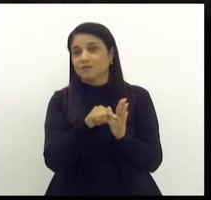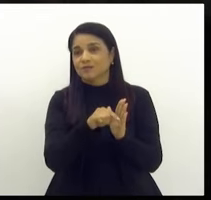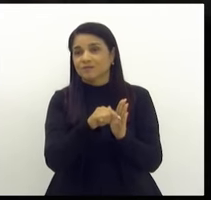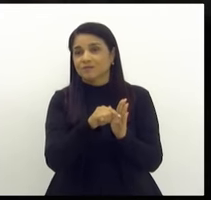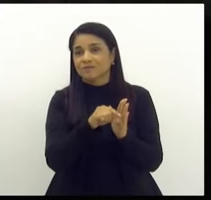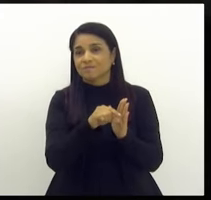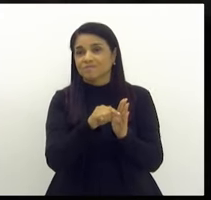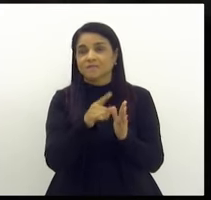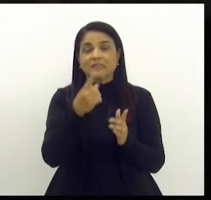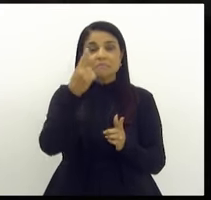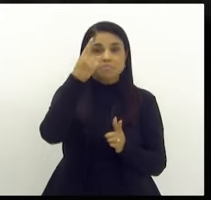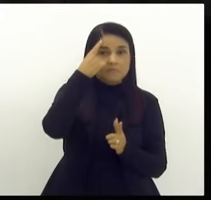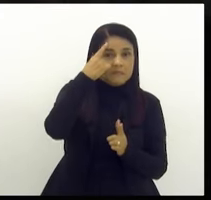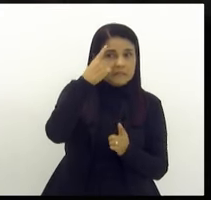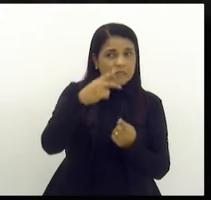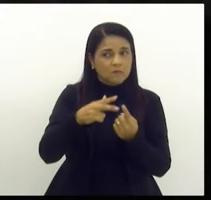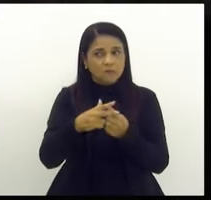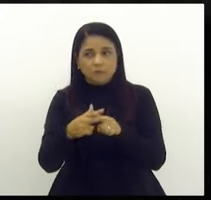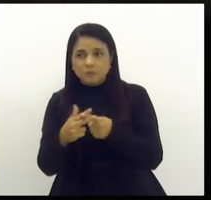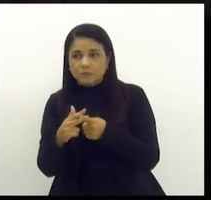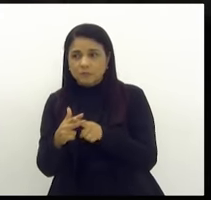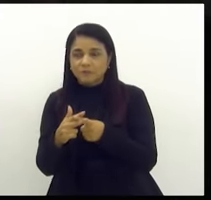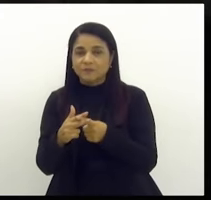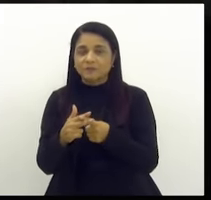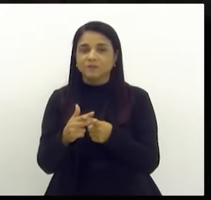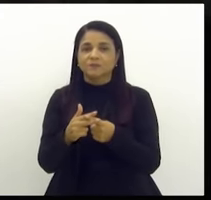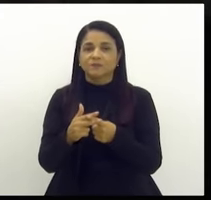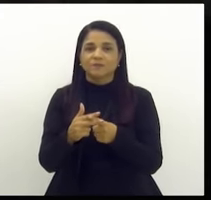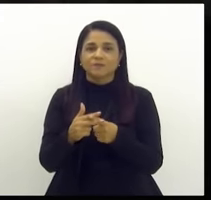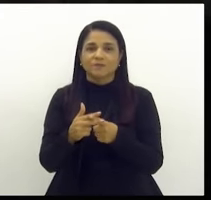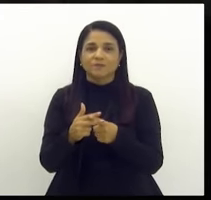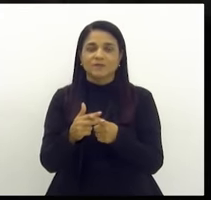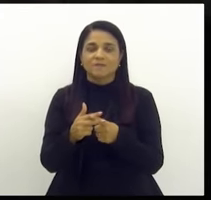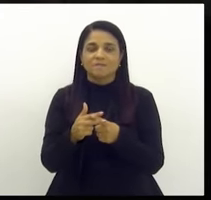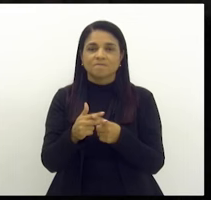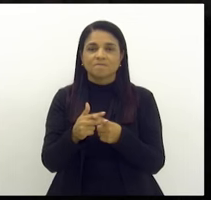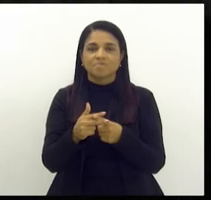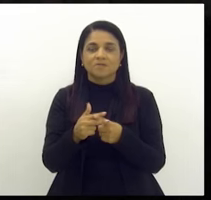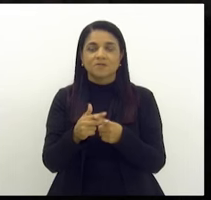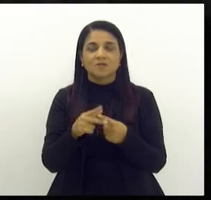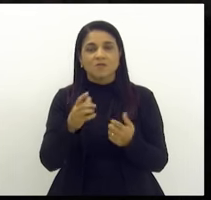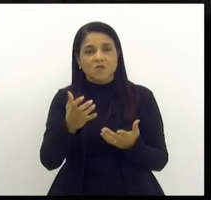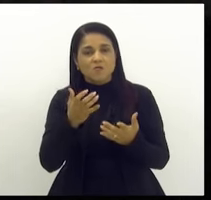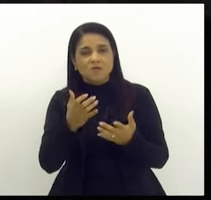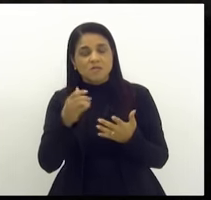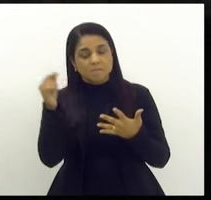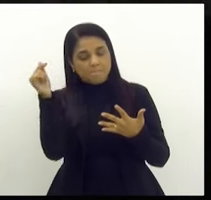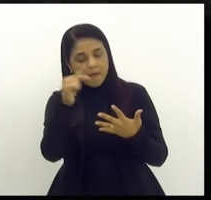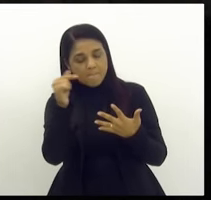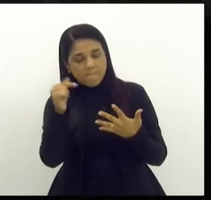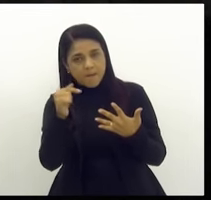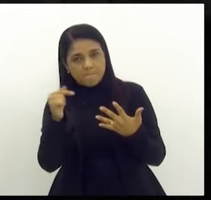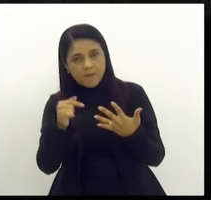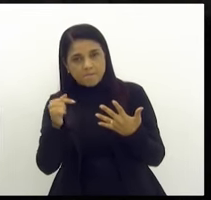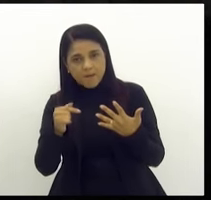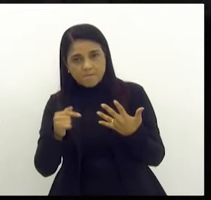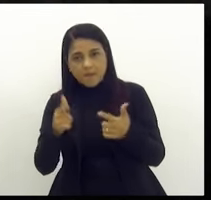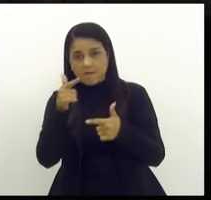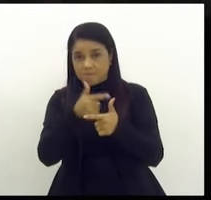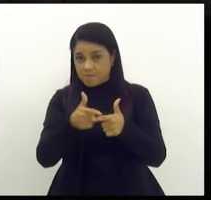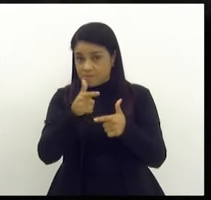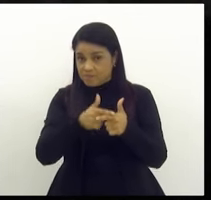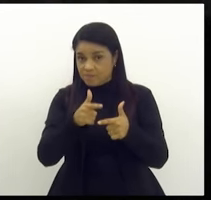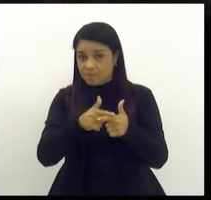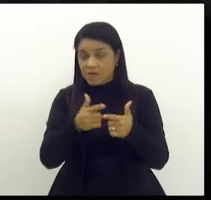que serem revistos Então eu queria exatamente pontuar essas questões pra gente ter